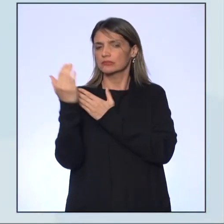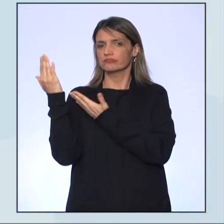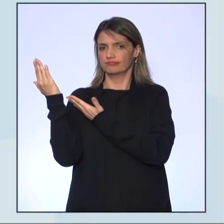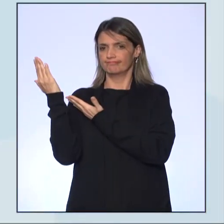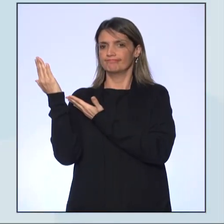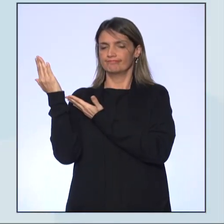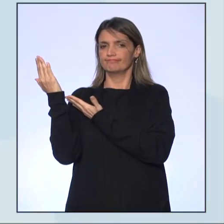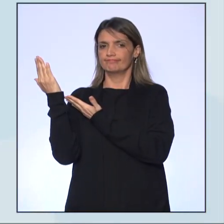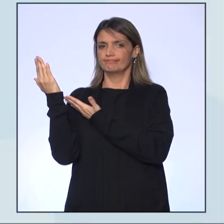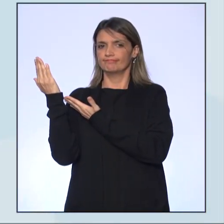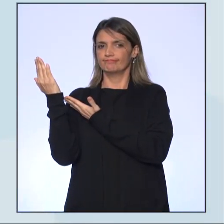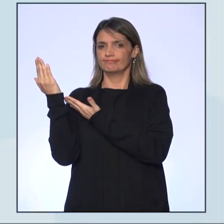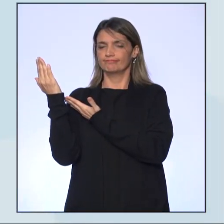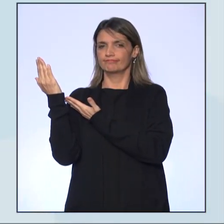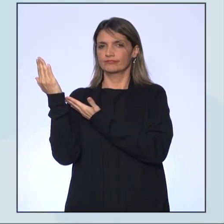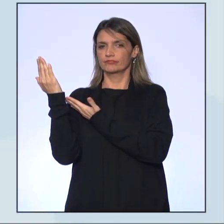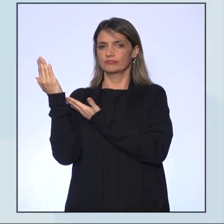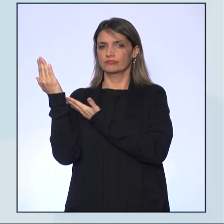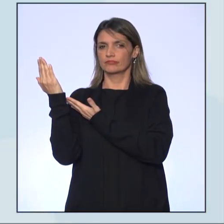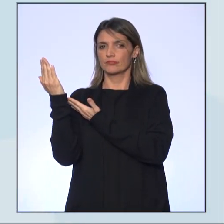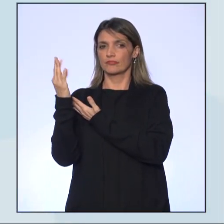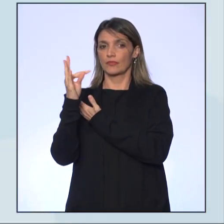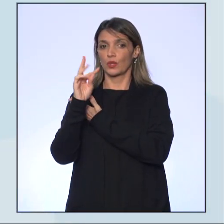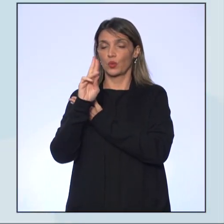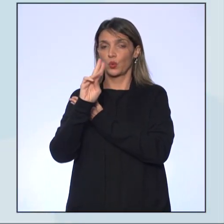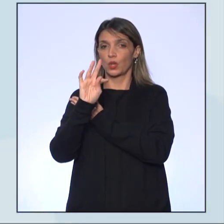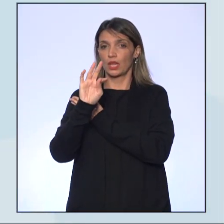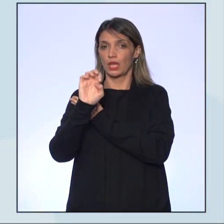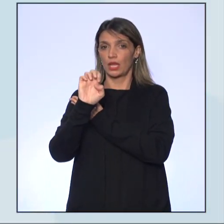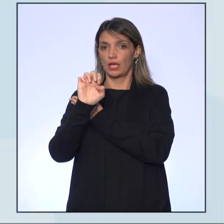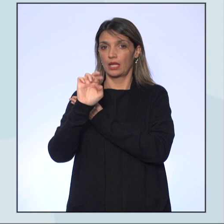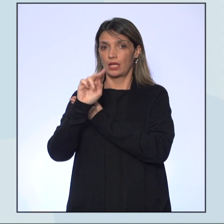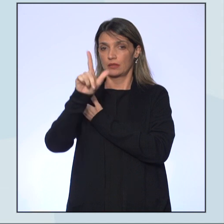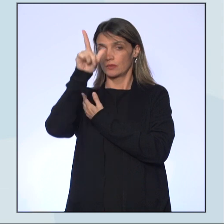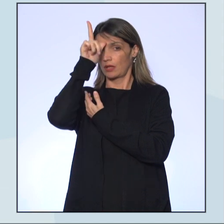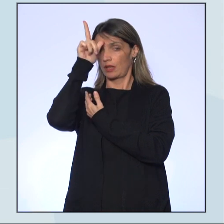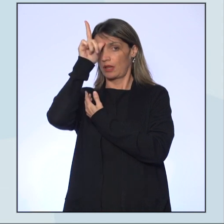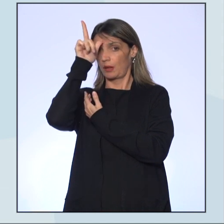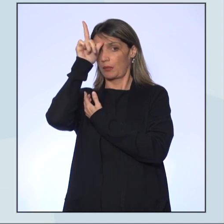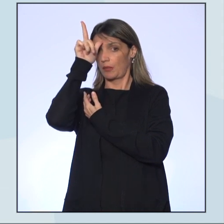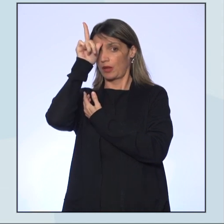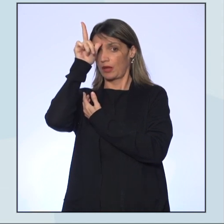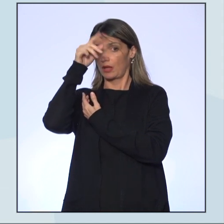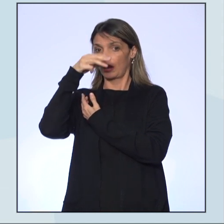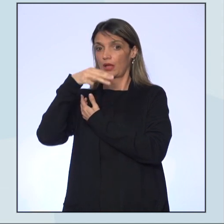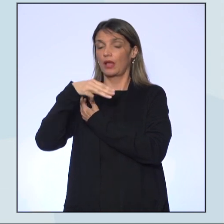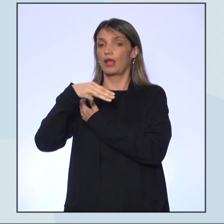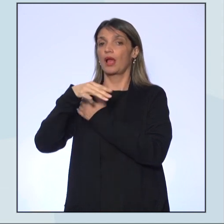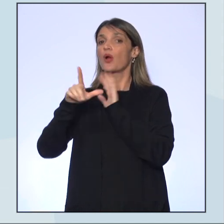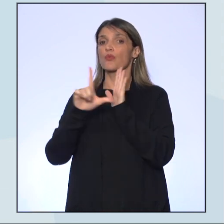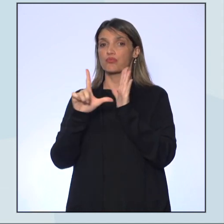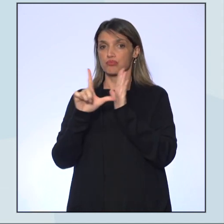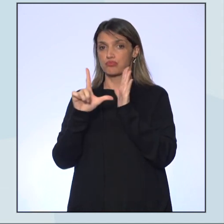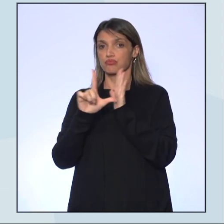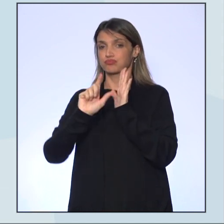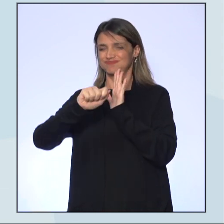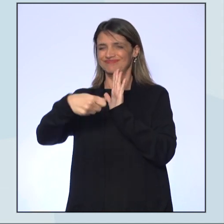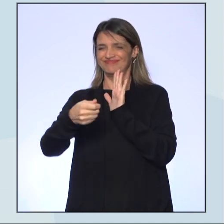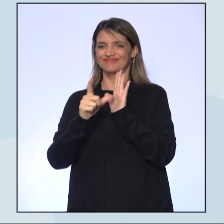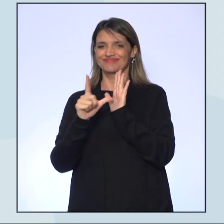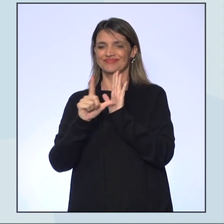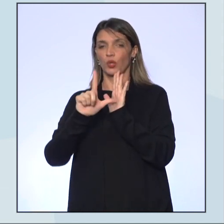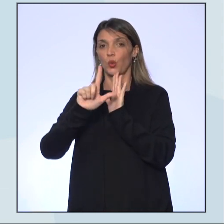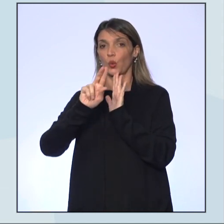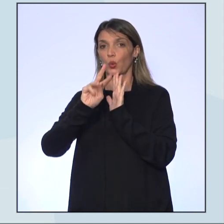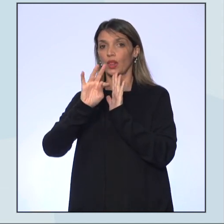tela agora, tá? Então, nós tivemos o luteranismo na Alemanha, né, com Martinho Lutero, que acho que foi o movimento mais radical